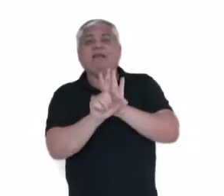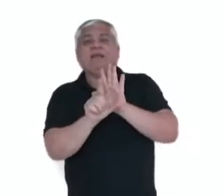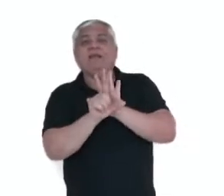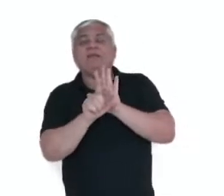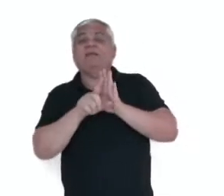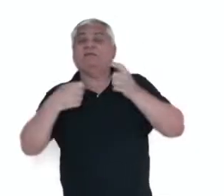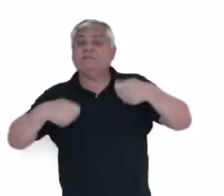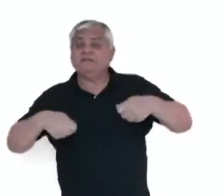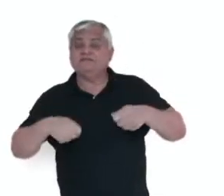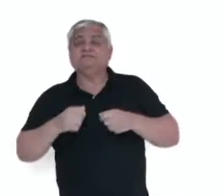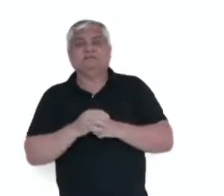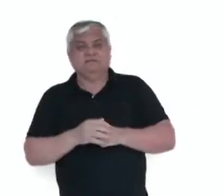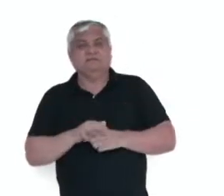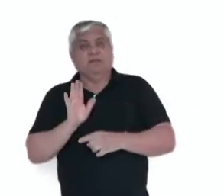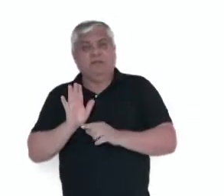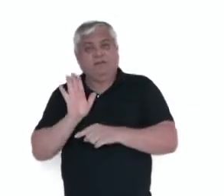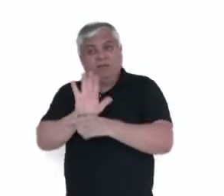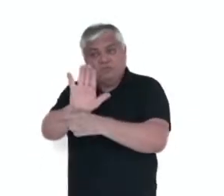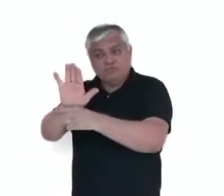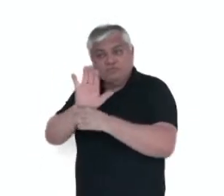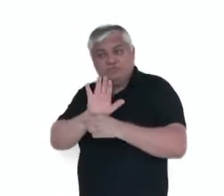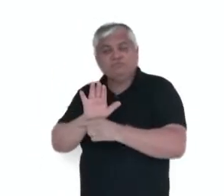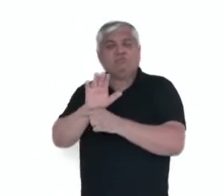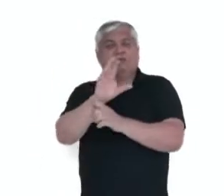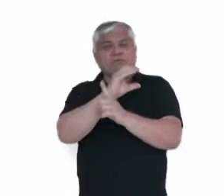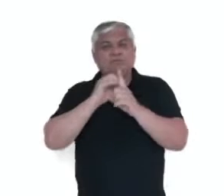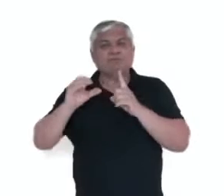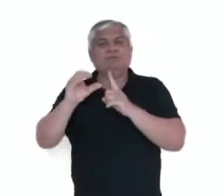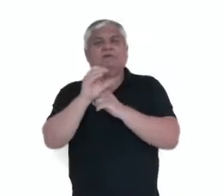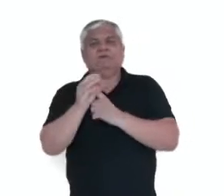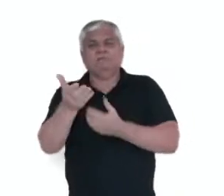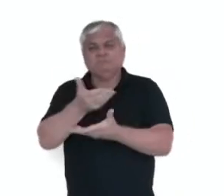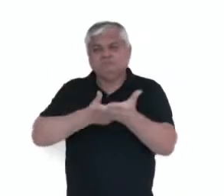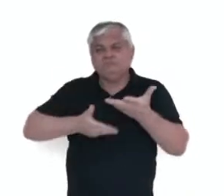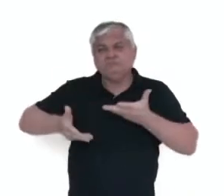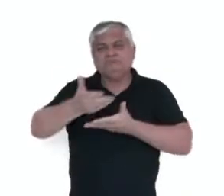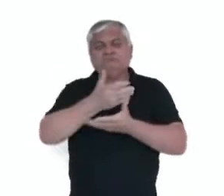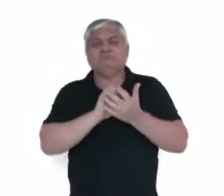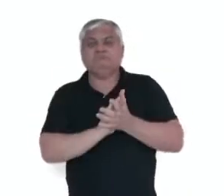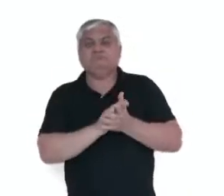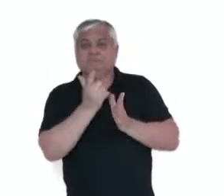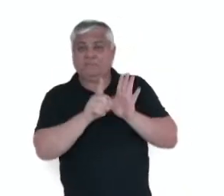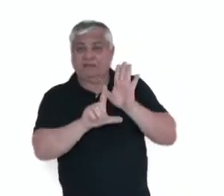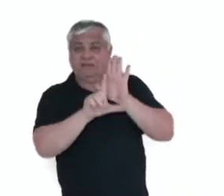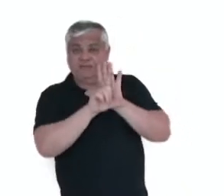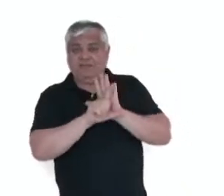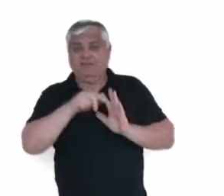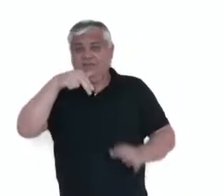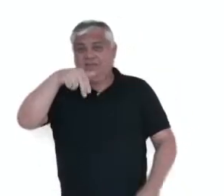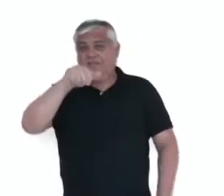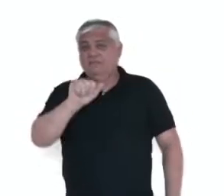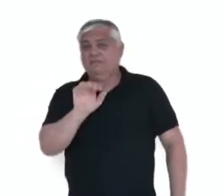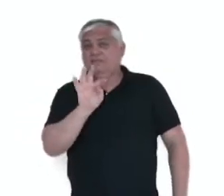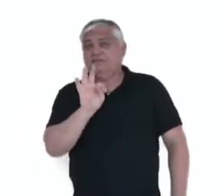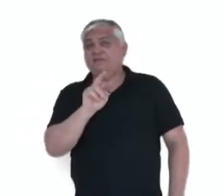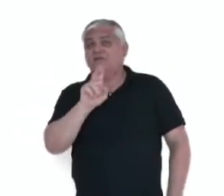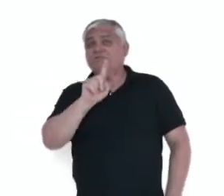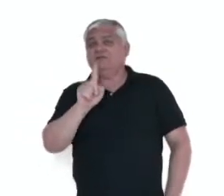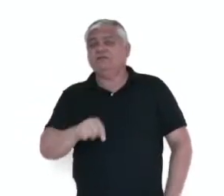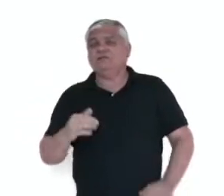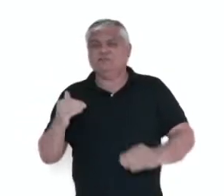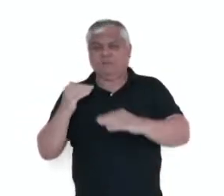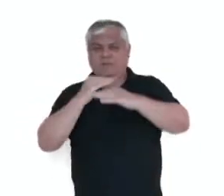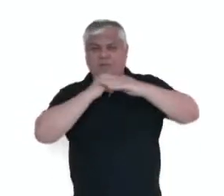o convívio social. Esse estado é regido por uma lei de natureza, que coloca os seres humanos em plena